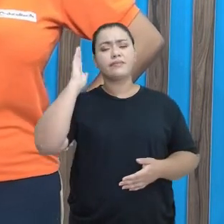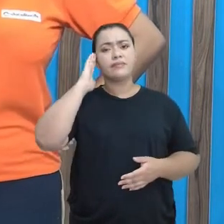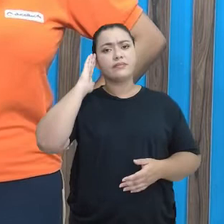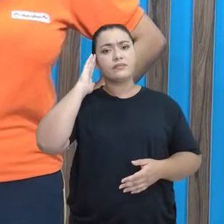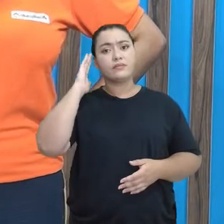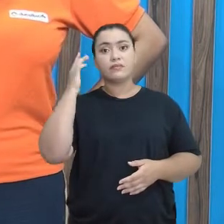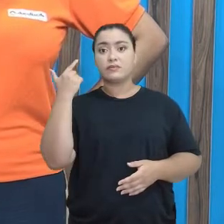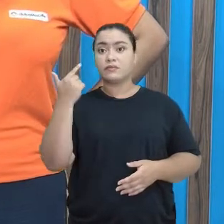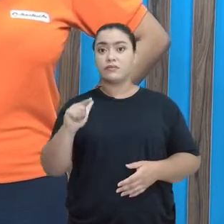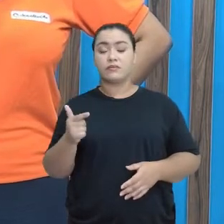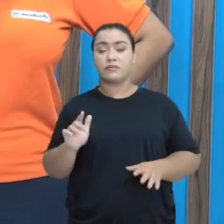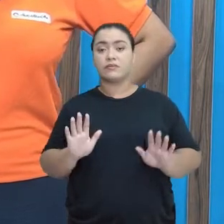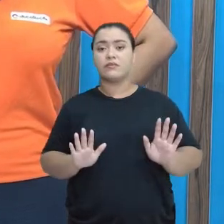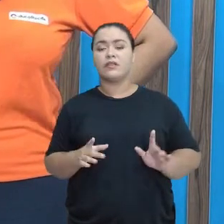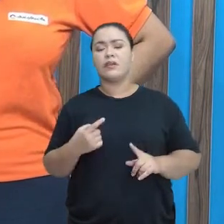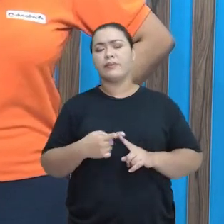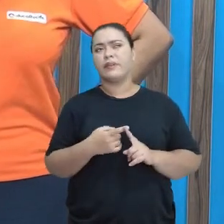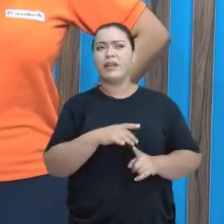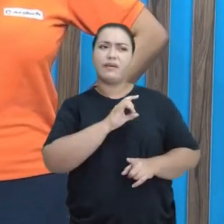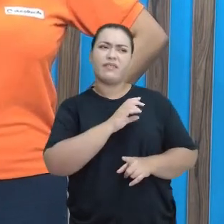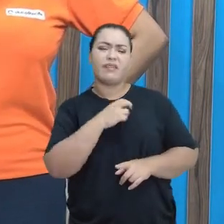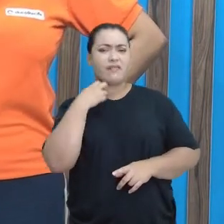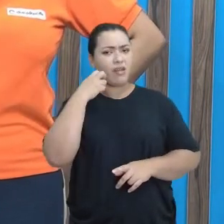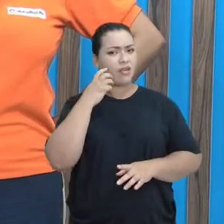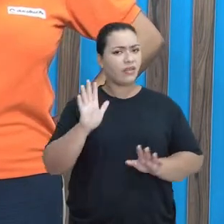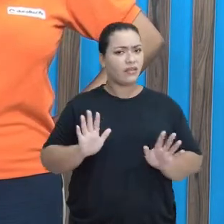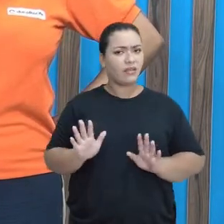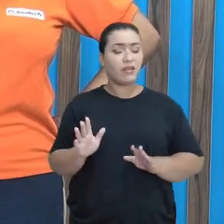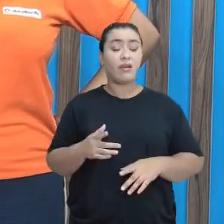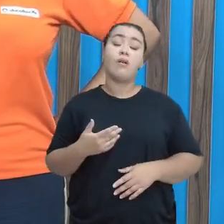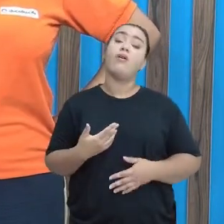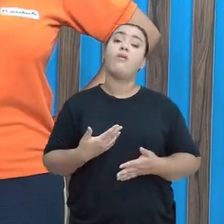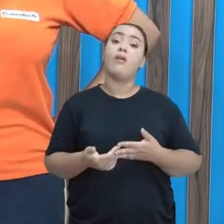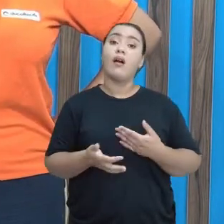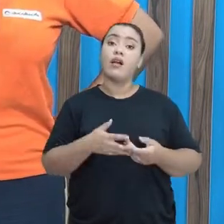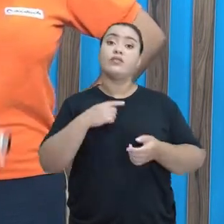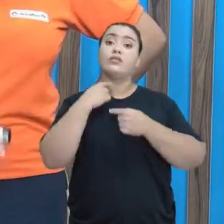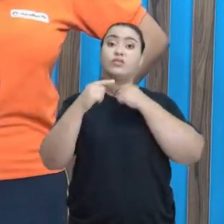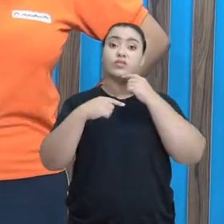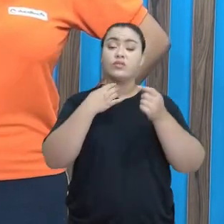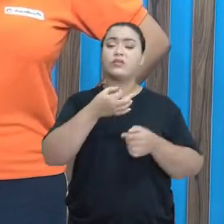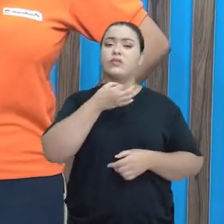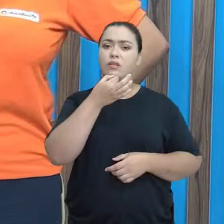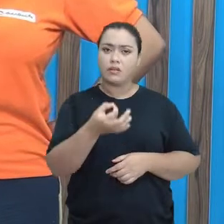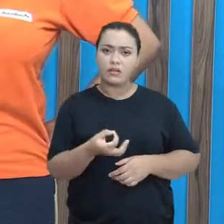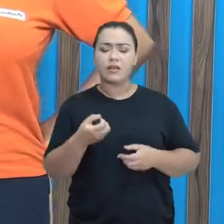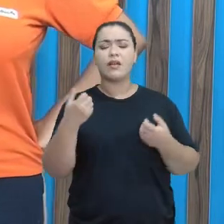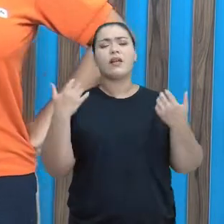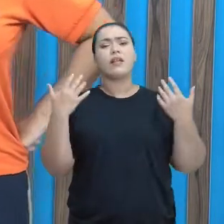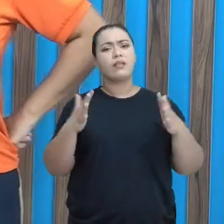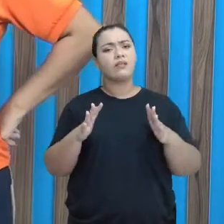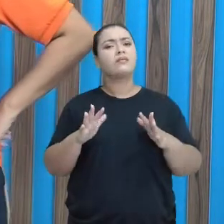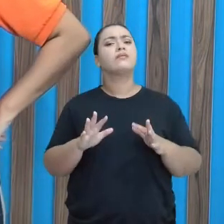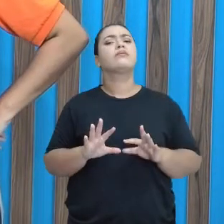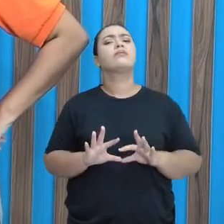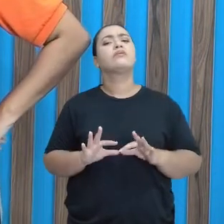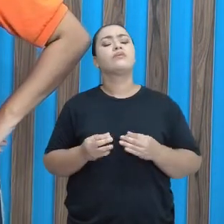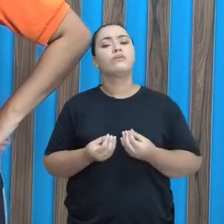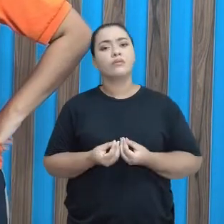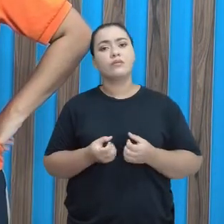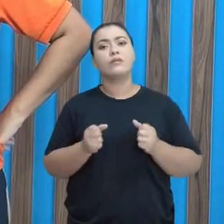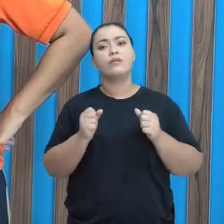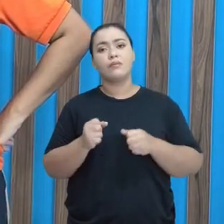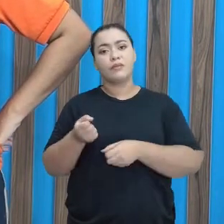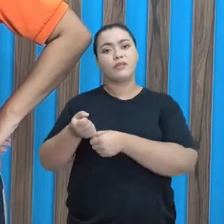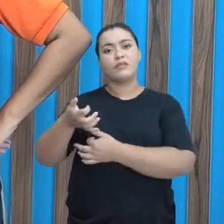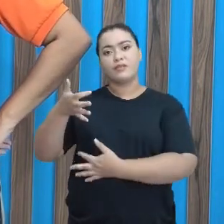não há por que ter medo, ter vergonha, qualquer dúvida, comentário, crítica, elogio, pode jogar